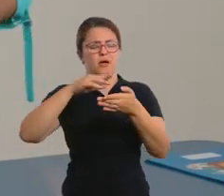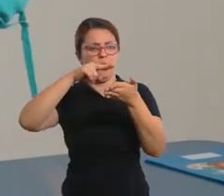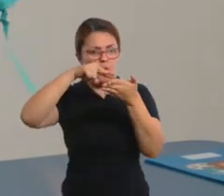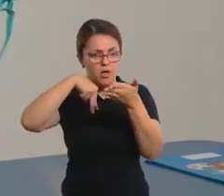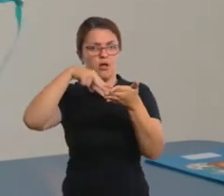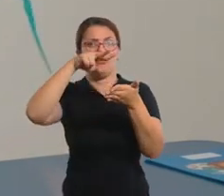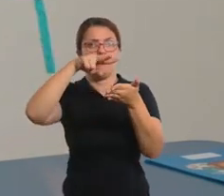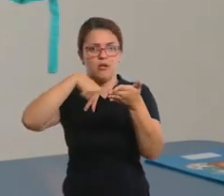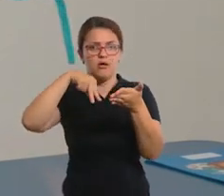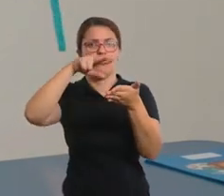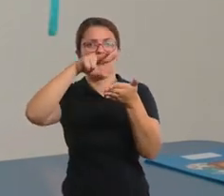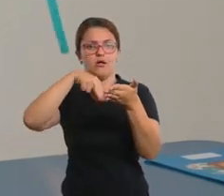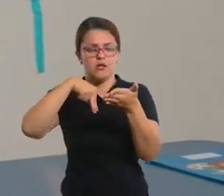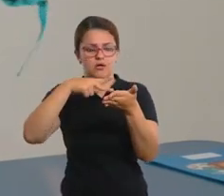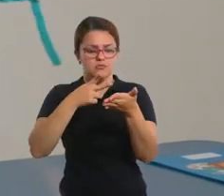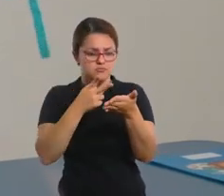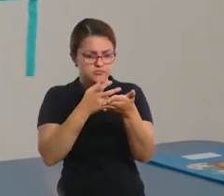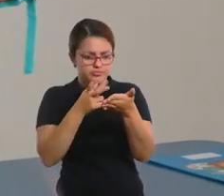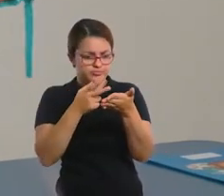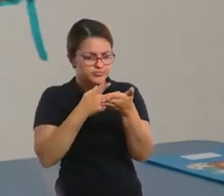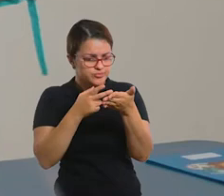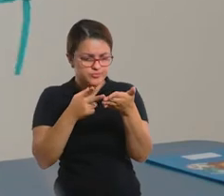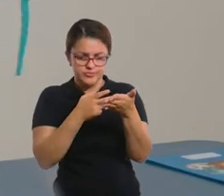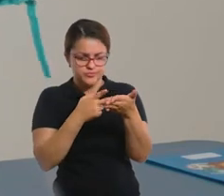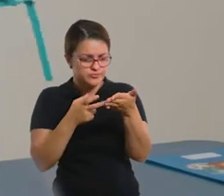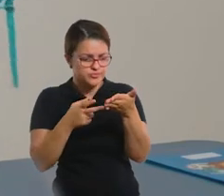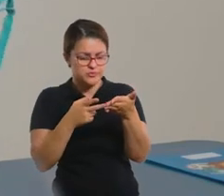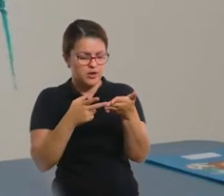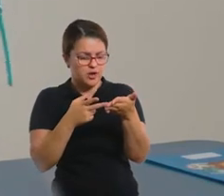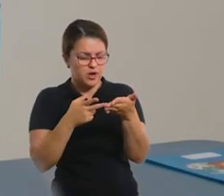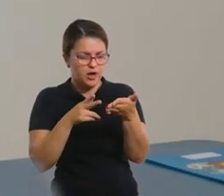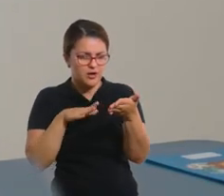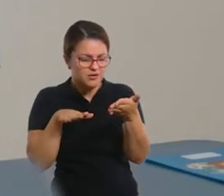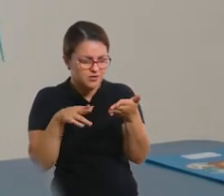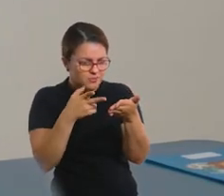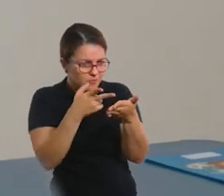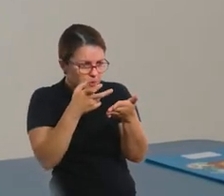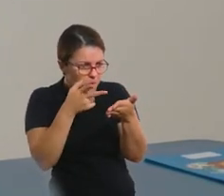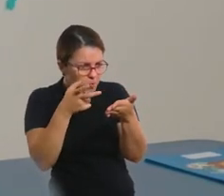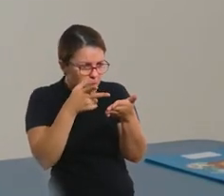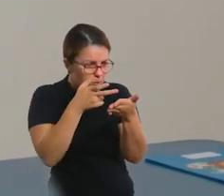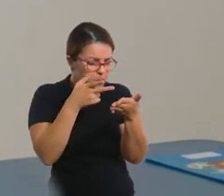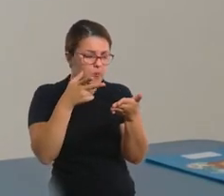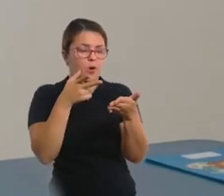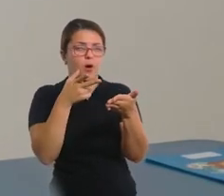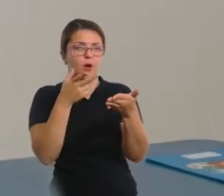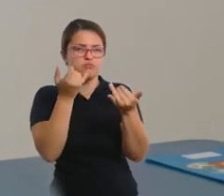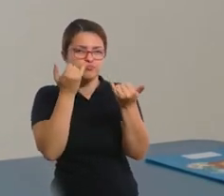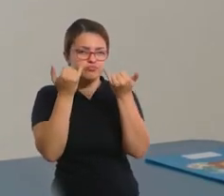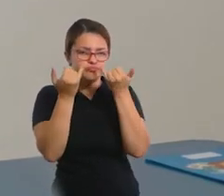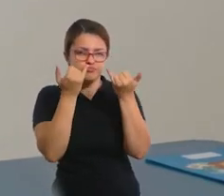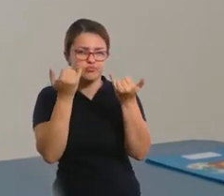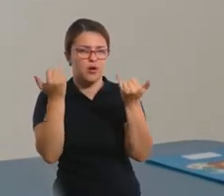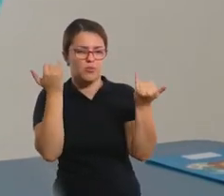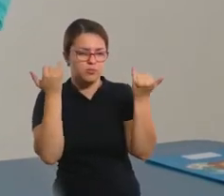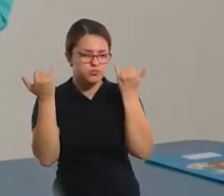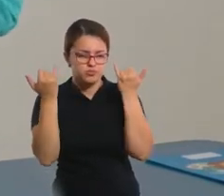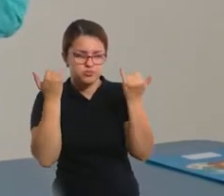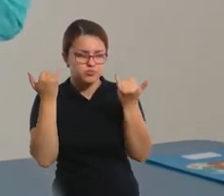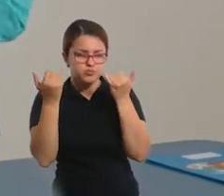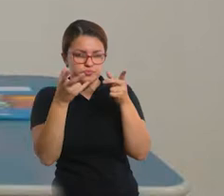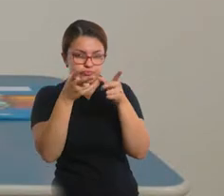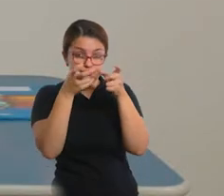com a criança, a tendência é que a criança vá decorando. E isso é muito importante, porque a aprendizagem começa pela audição.